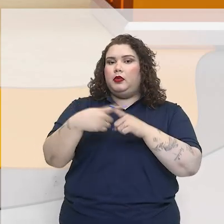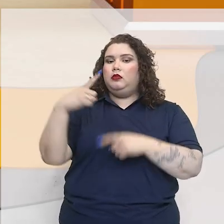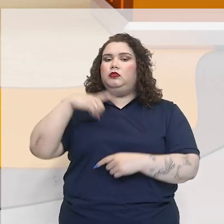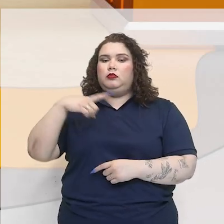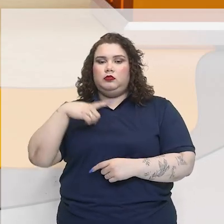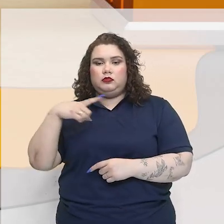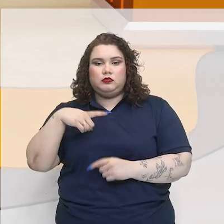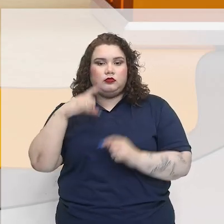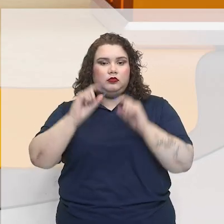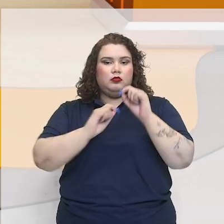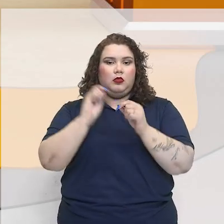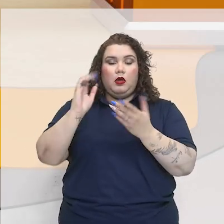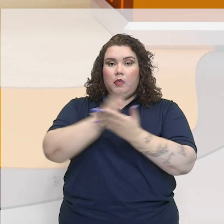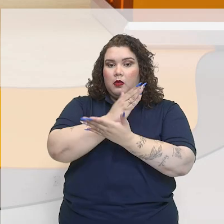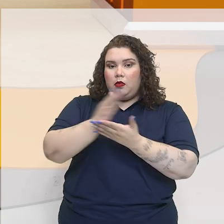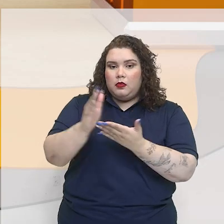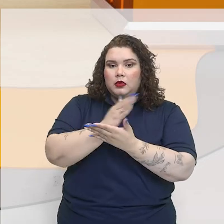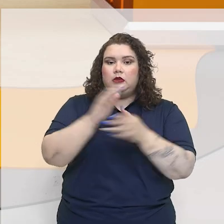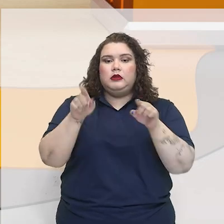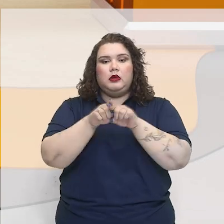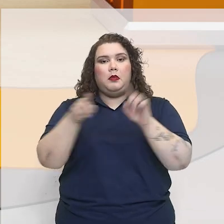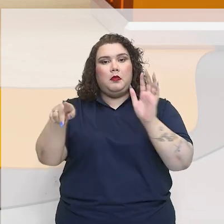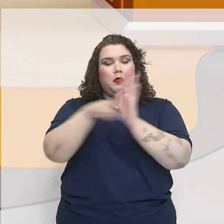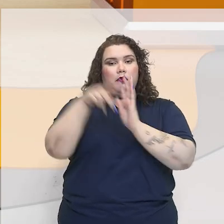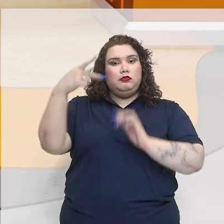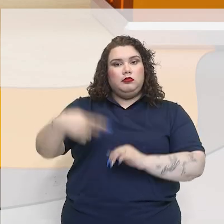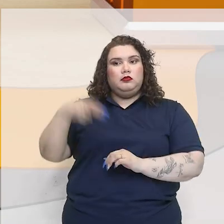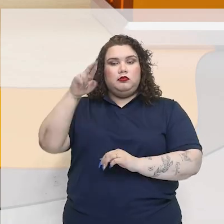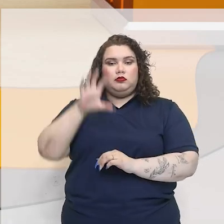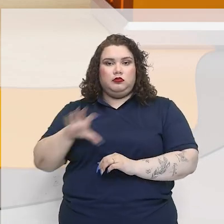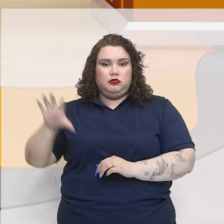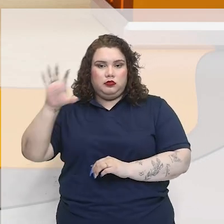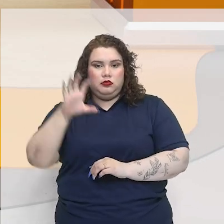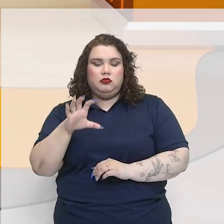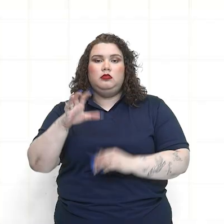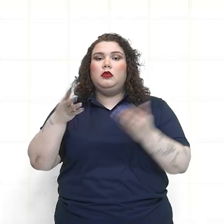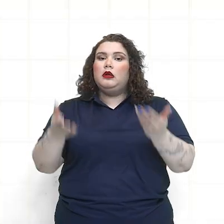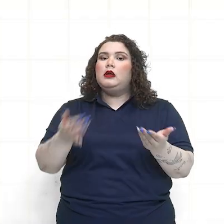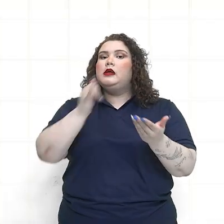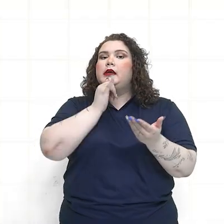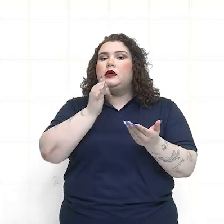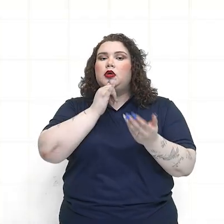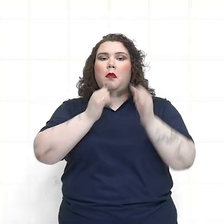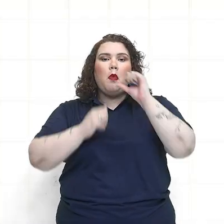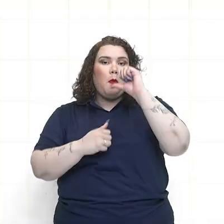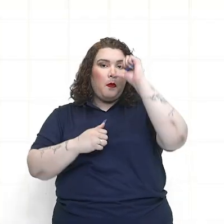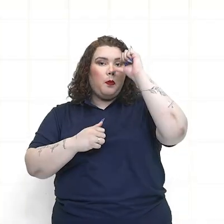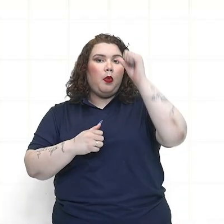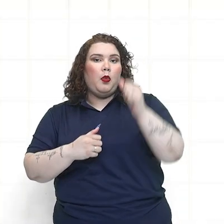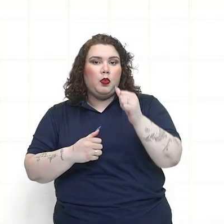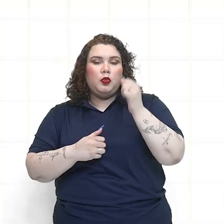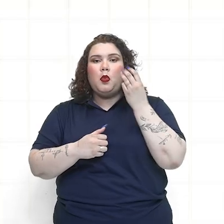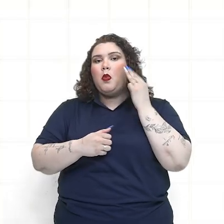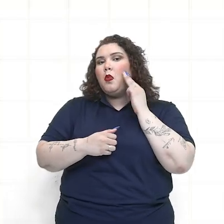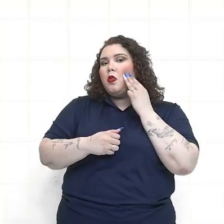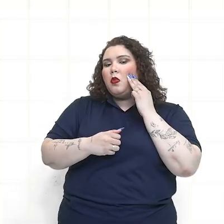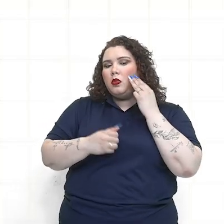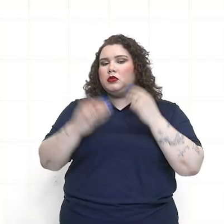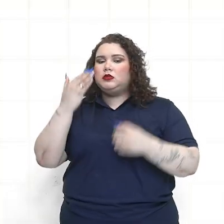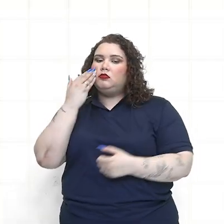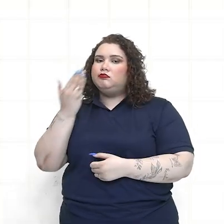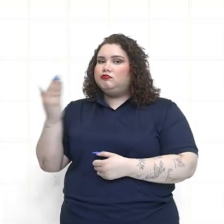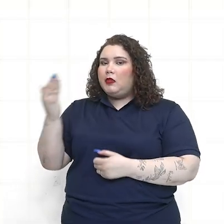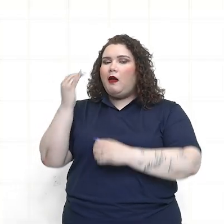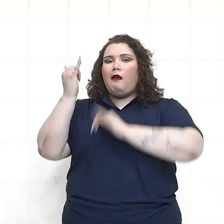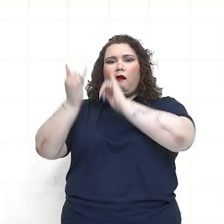mesmo, algumas, inclusive, da nossa própria região, como é o próprio boto rosa, não é mesmo? Então, nós temos aí, não é mesmo, essa